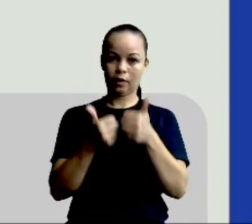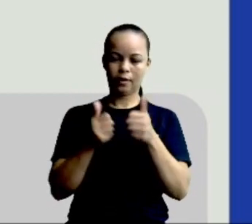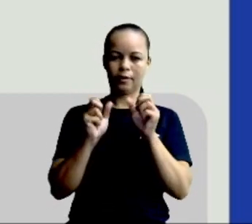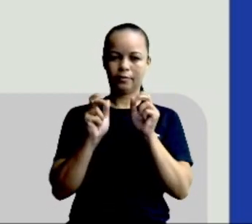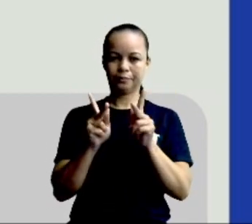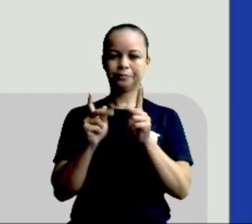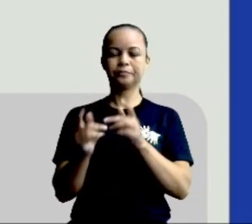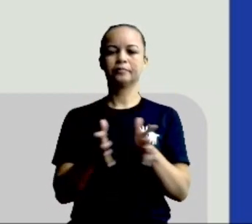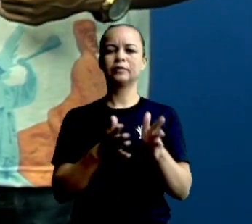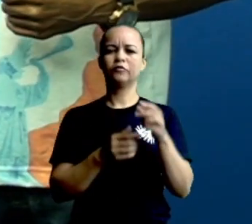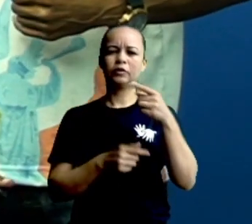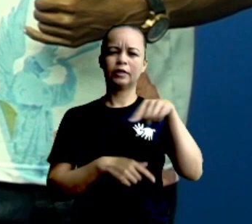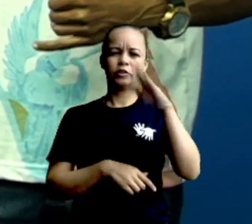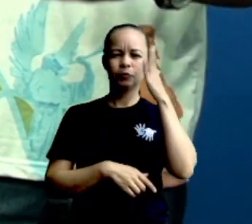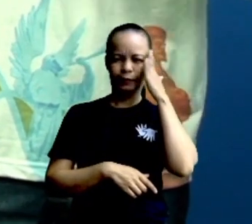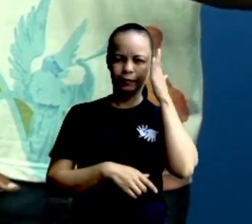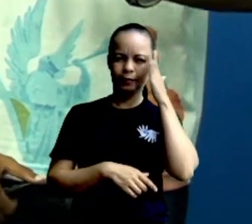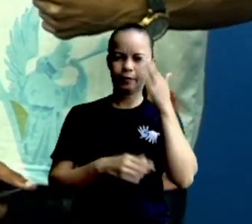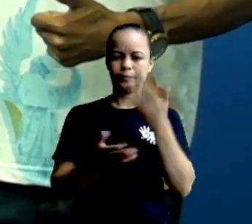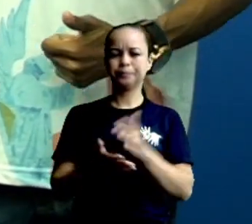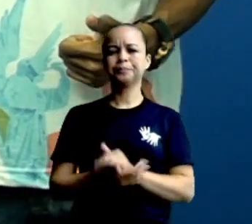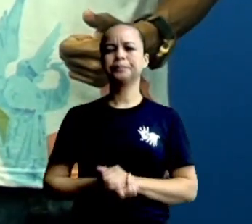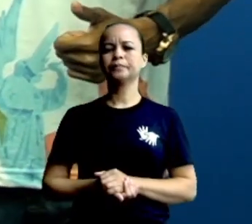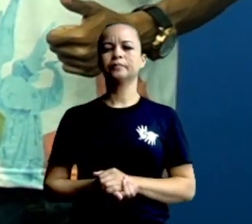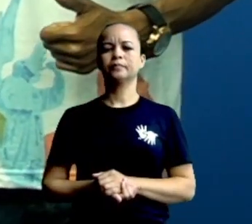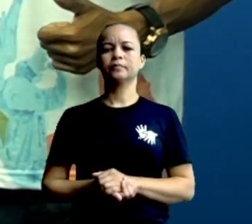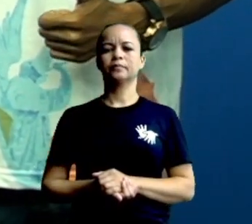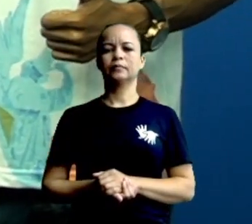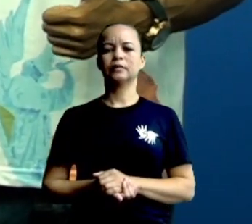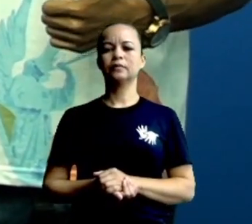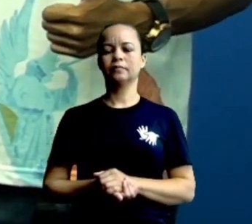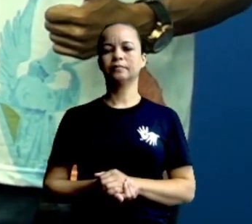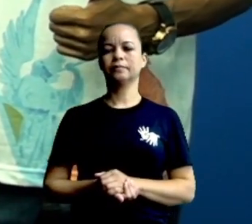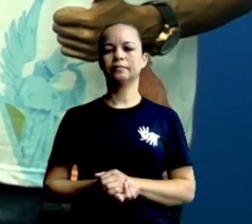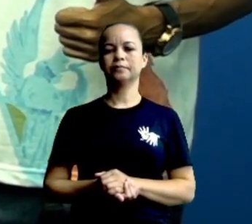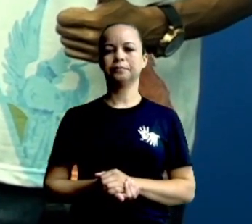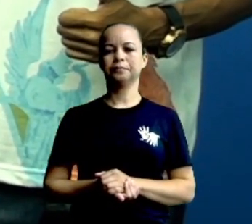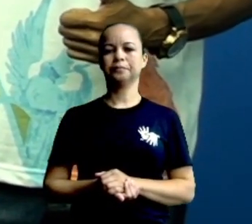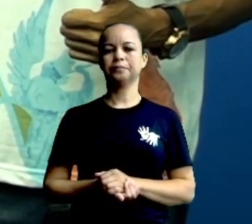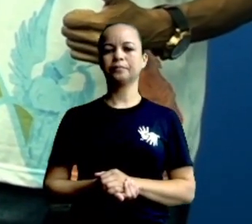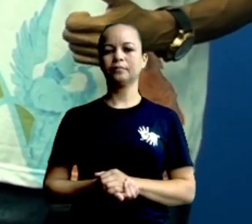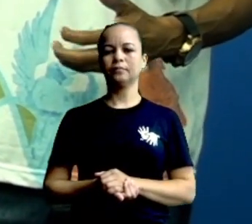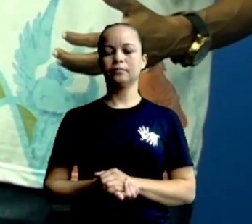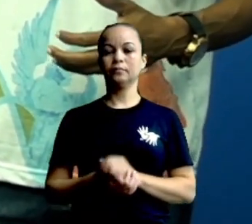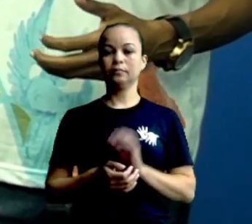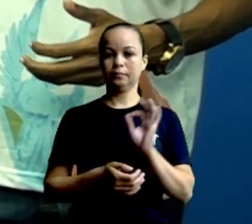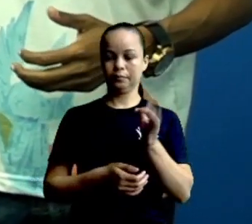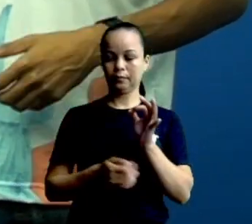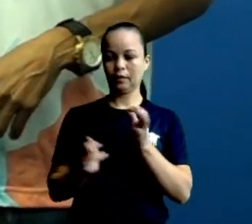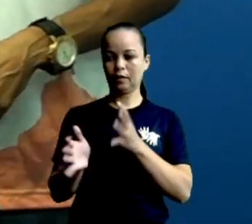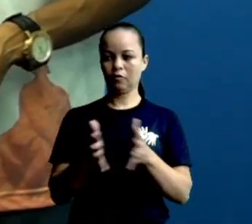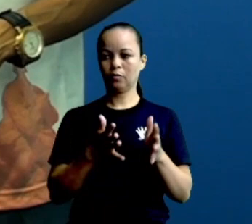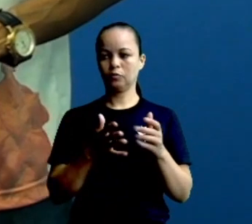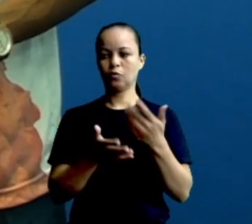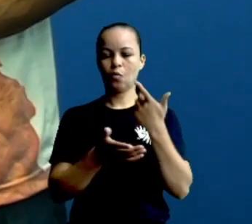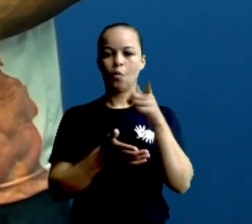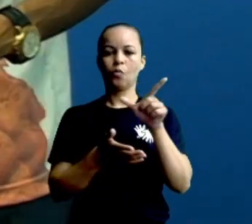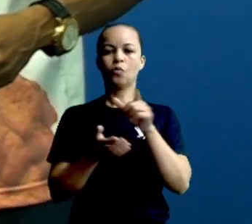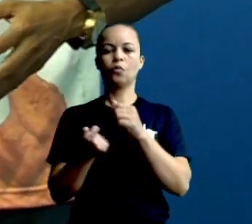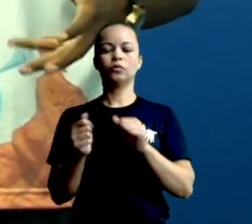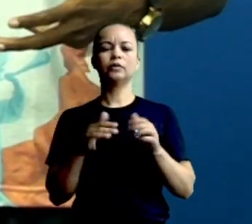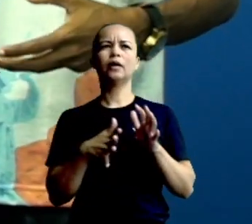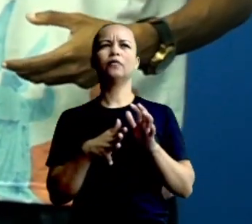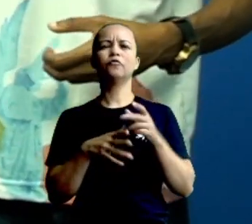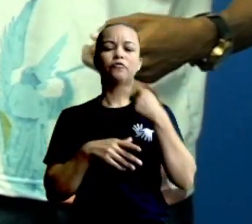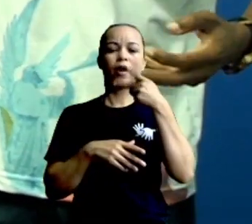Beleza? Deu para entender até aí, gente? Acho que é tranquilo para trabalho. Certo? Vamos lá. Dando continuidade